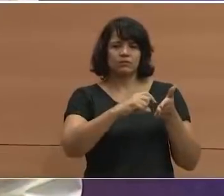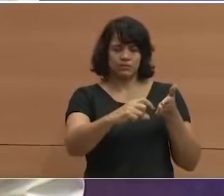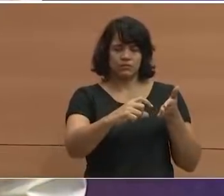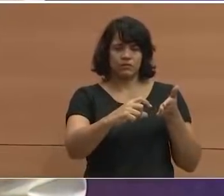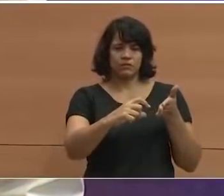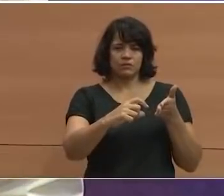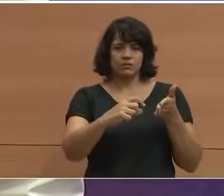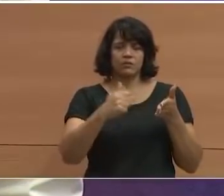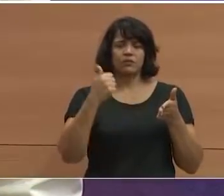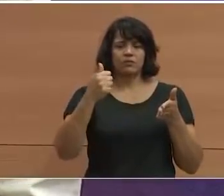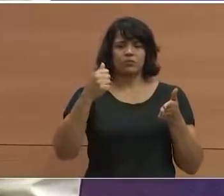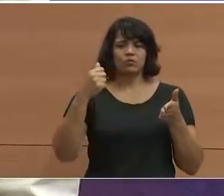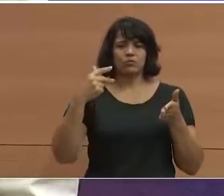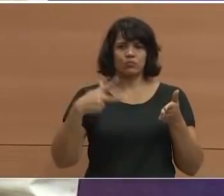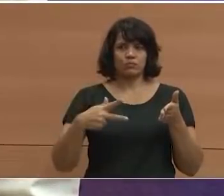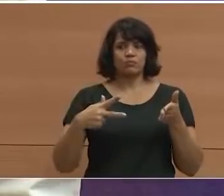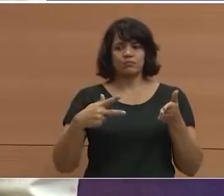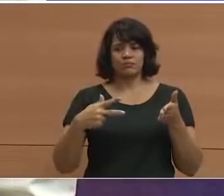12.